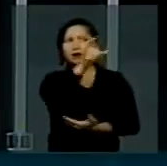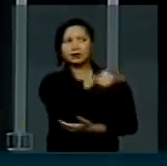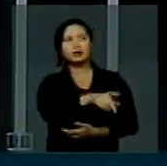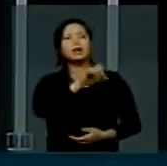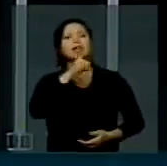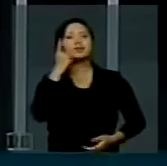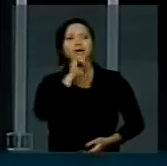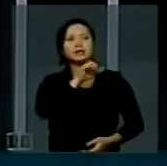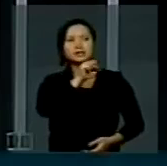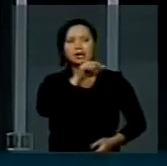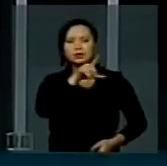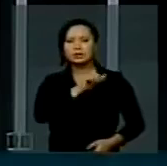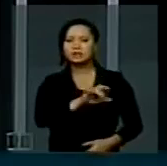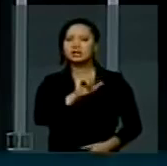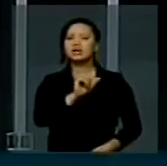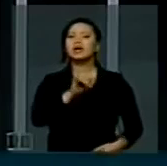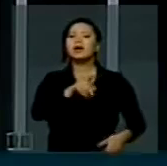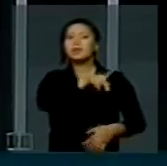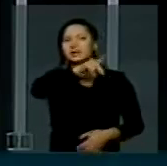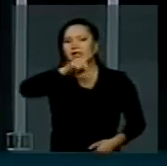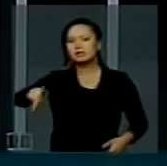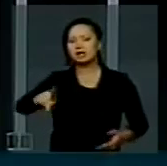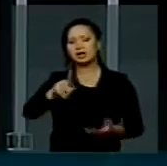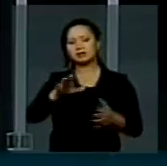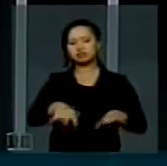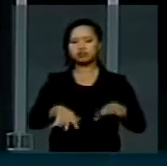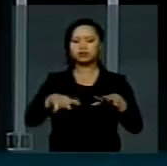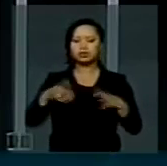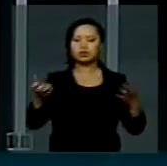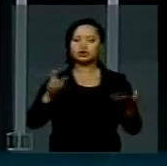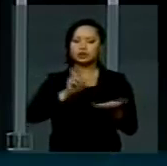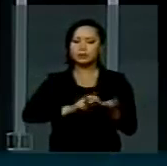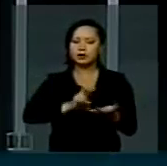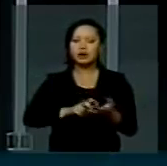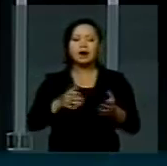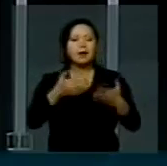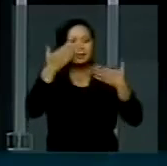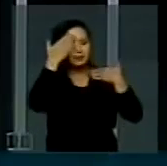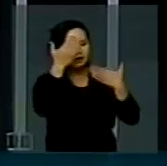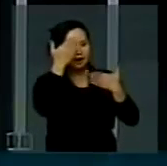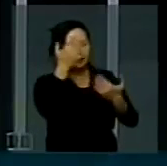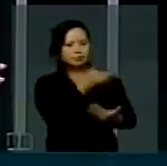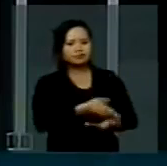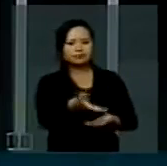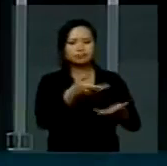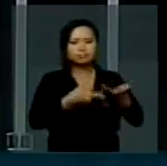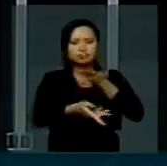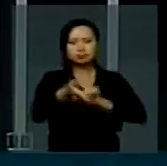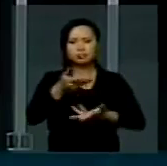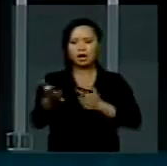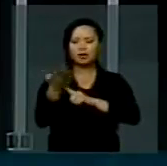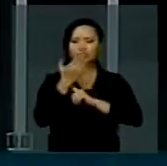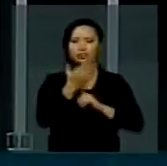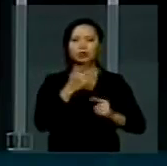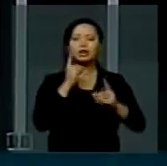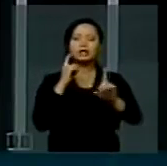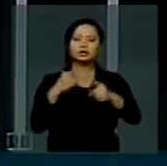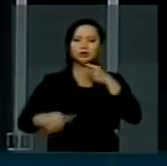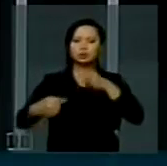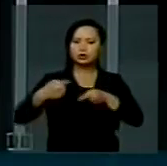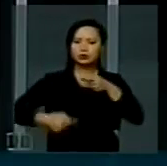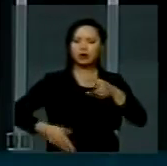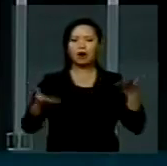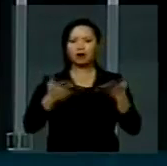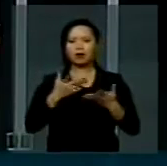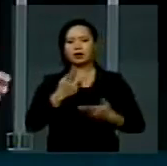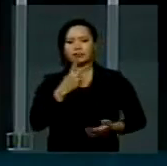presidido essa sessão em plena sexta-feira de manhã. Agradeço aos pares que contribuíram no debate nesse grande